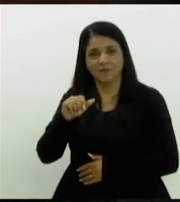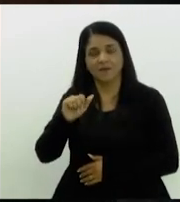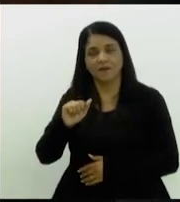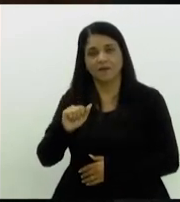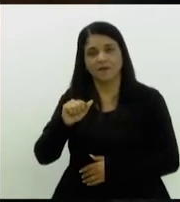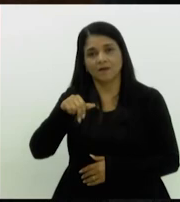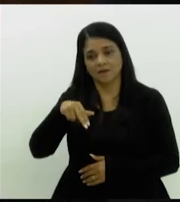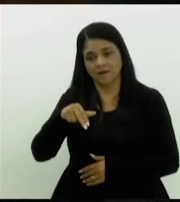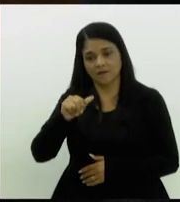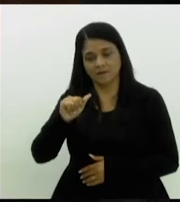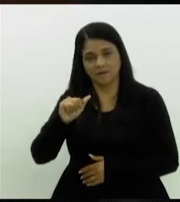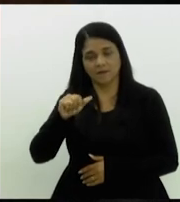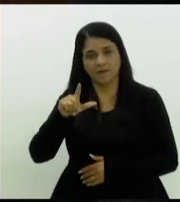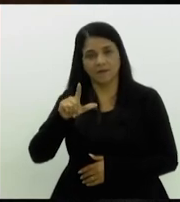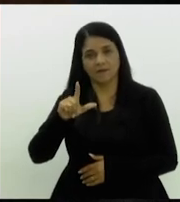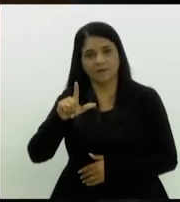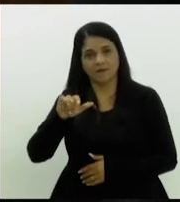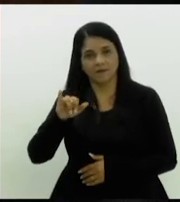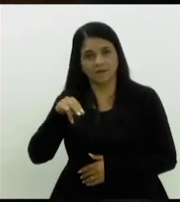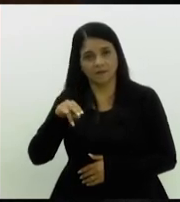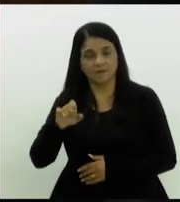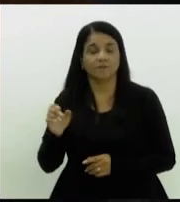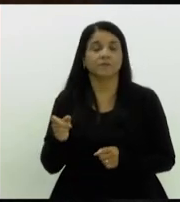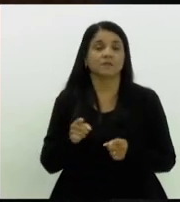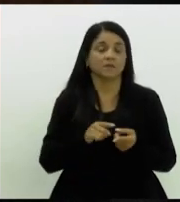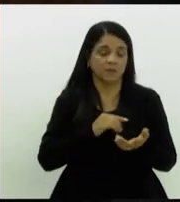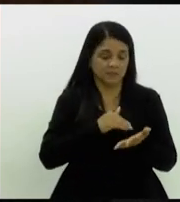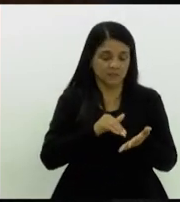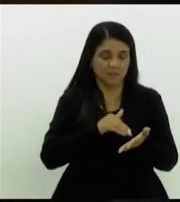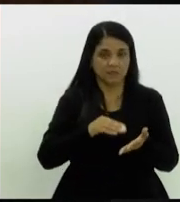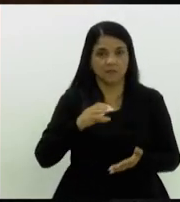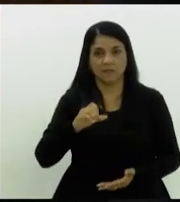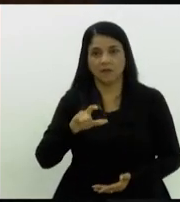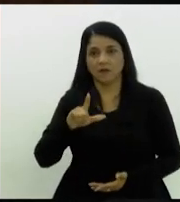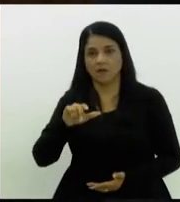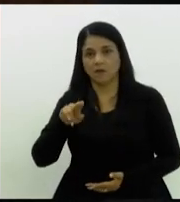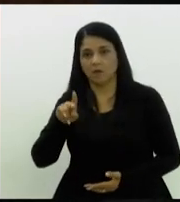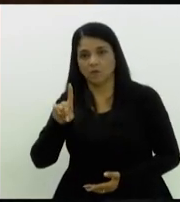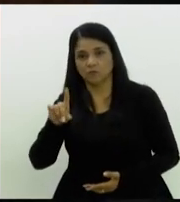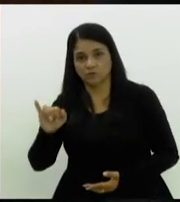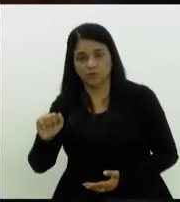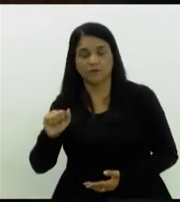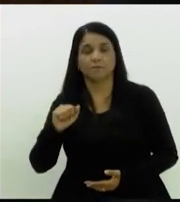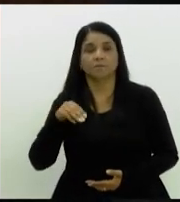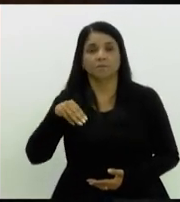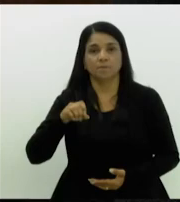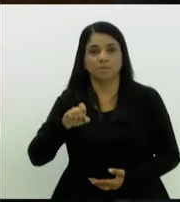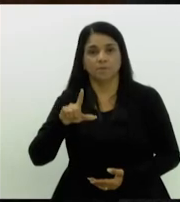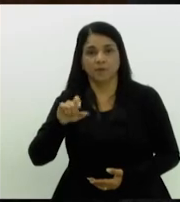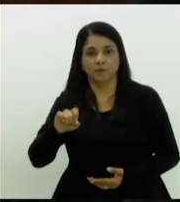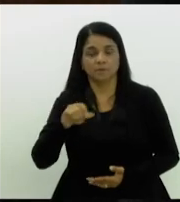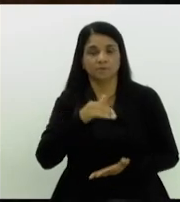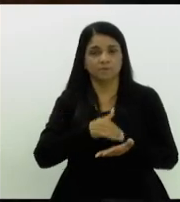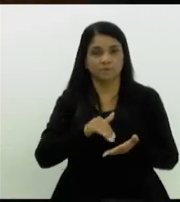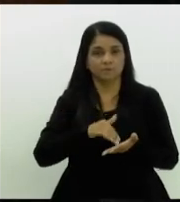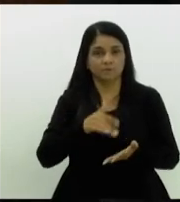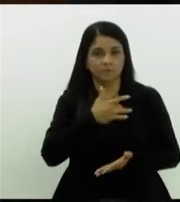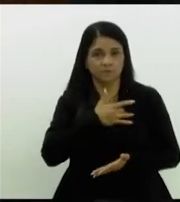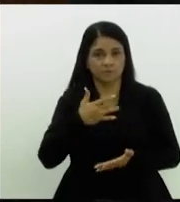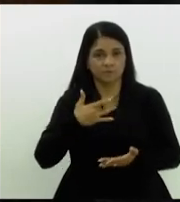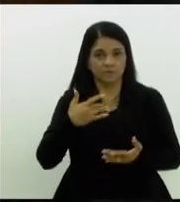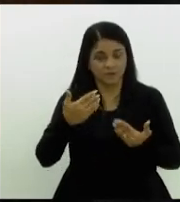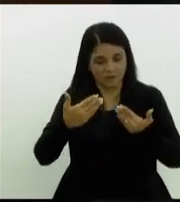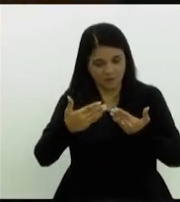Castro, e a Cláudia Mello, secretária de Estado de Saúde, que inauguraram o